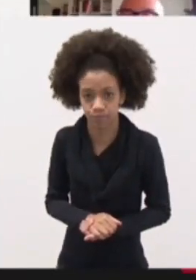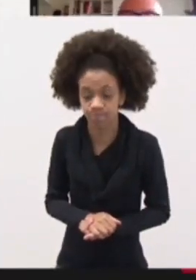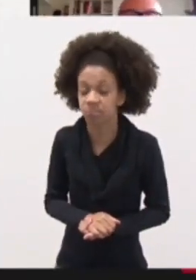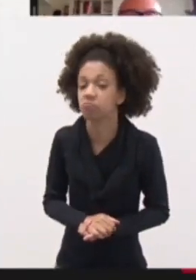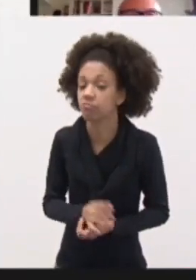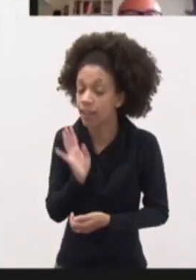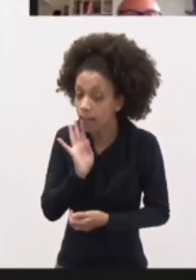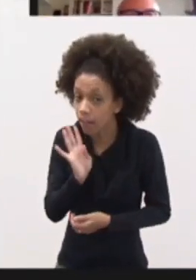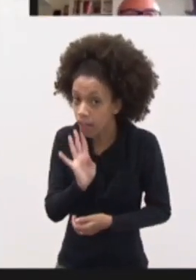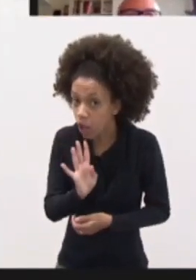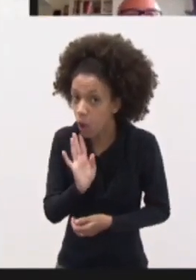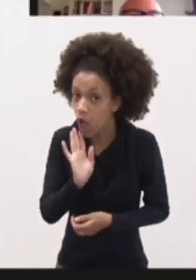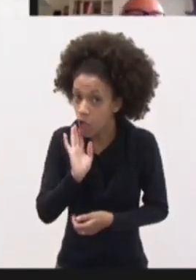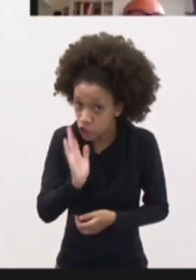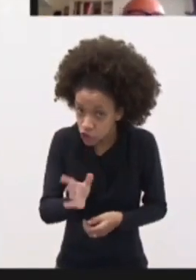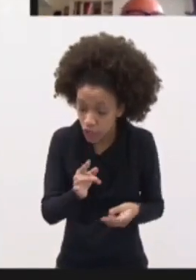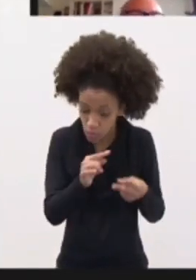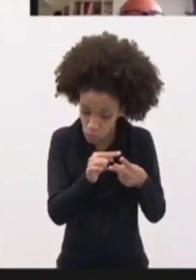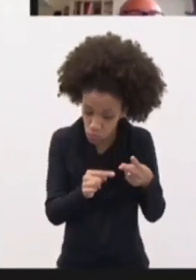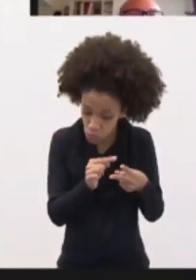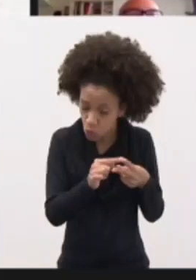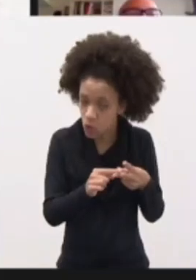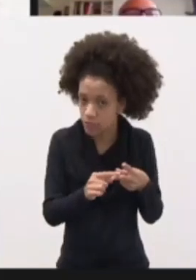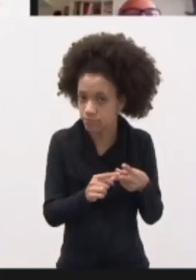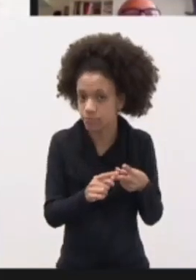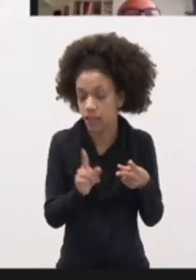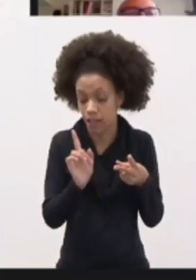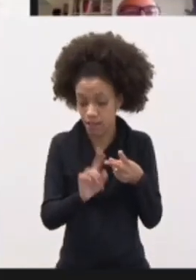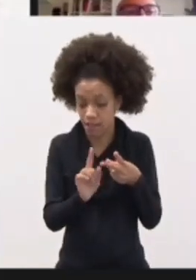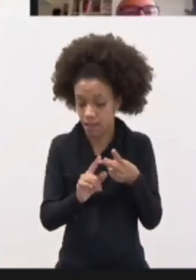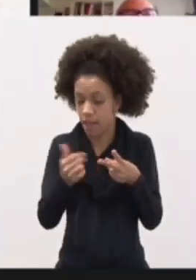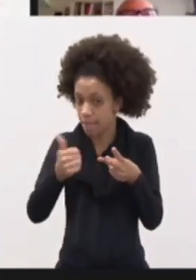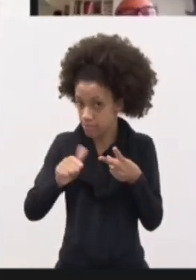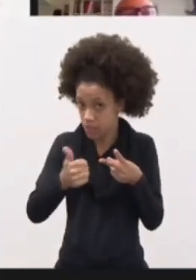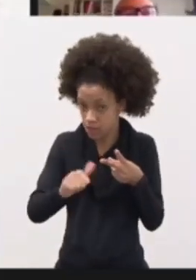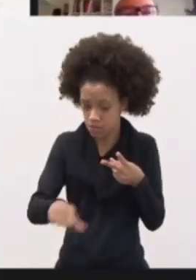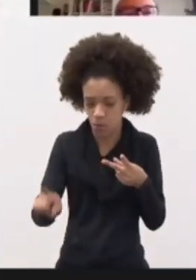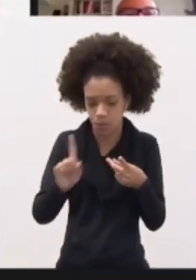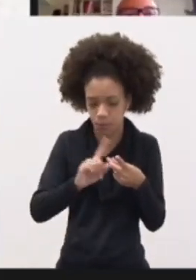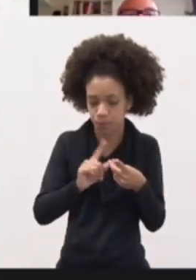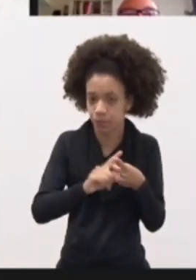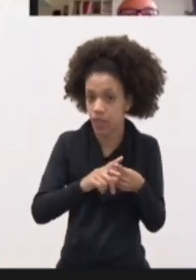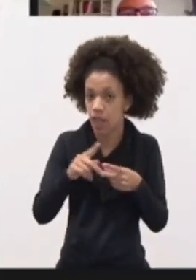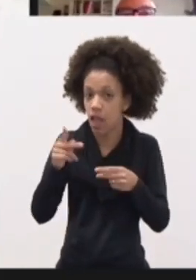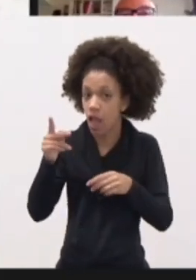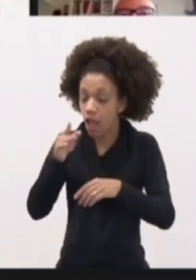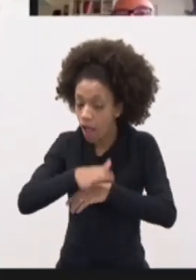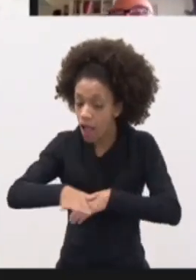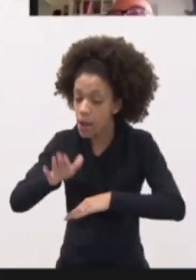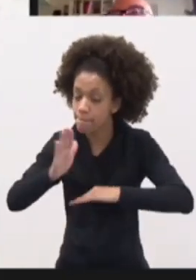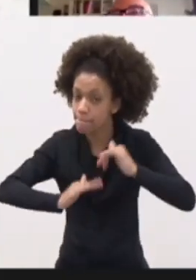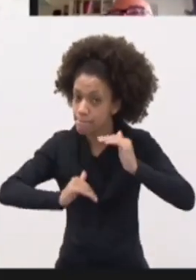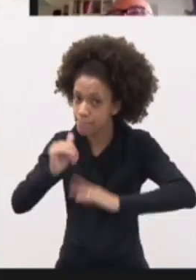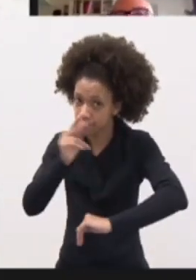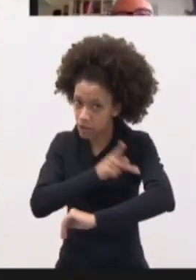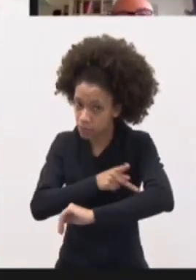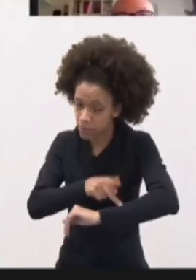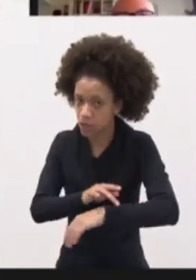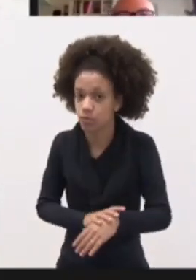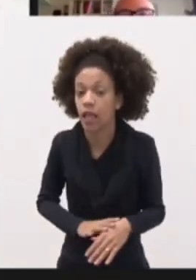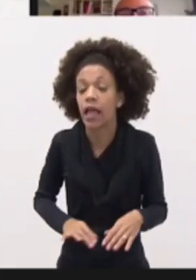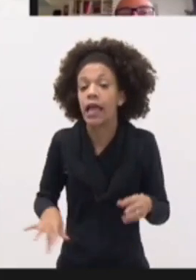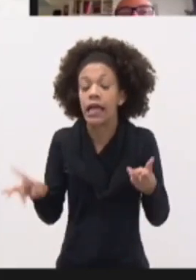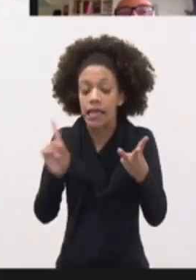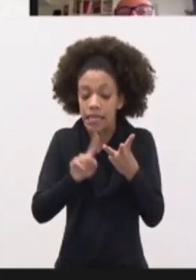já vimos duas, a avaliação, vimos a área pedagógica e entramos para a aula da professora